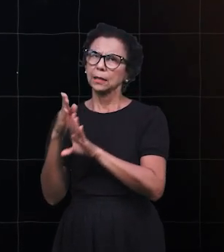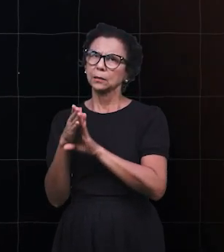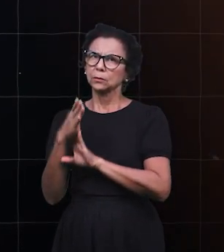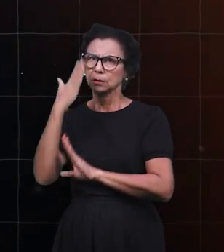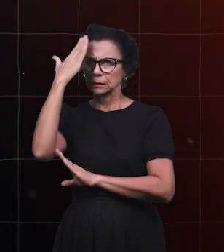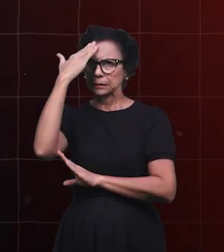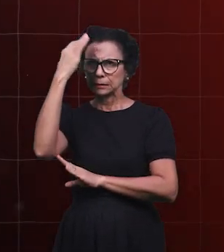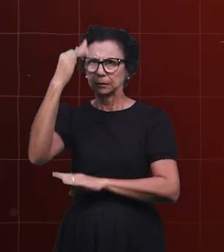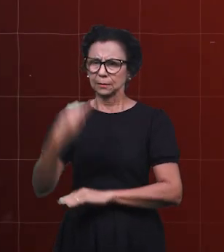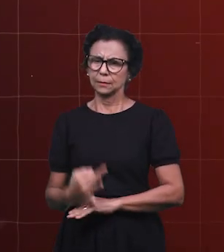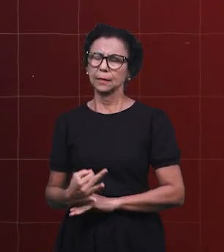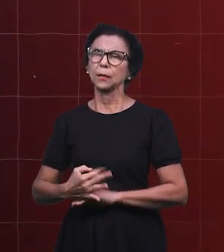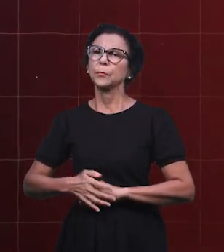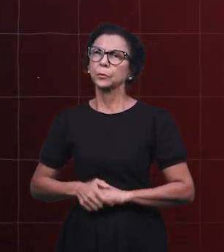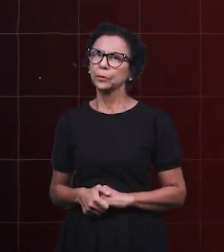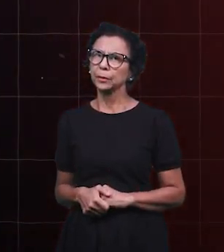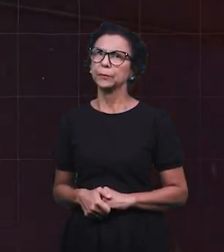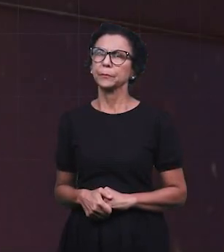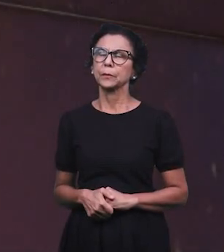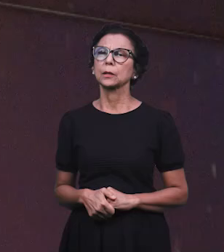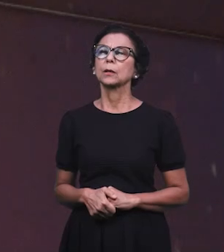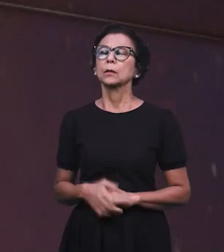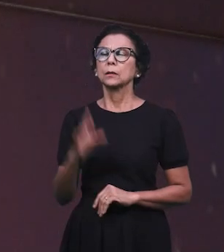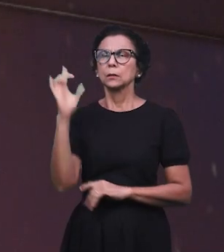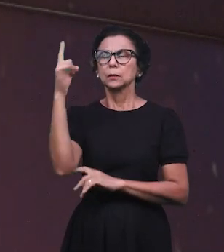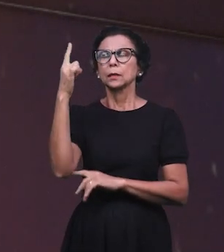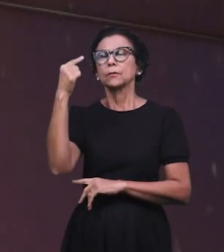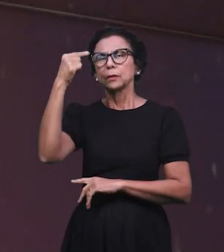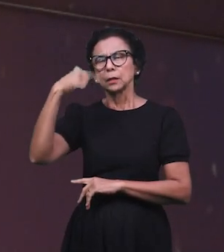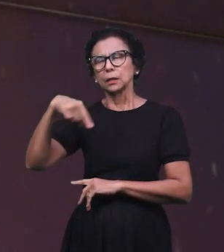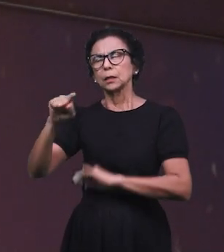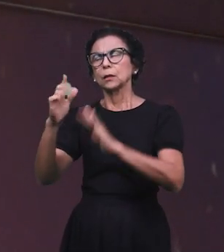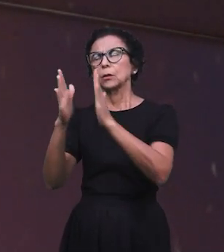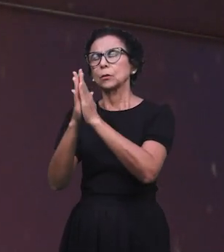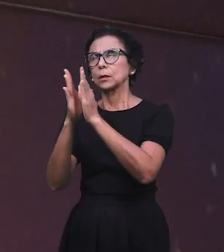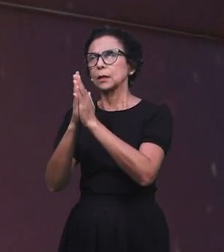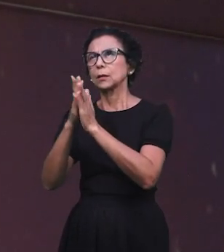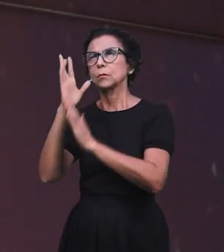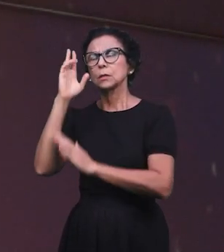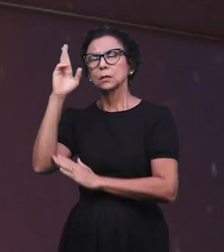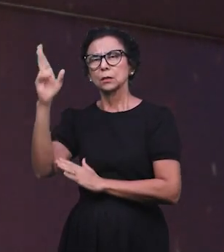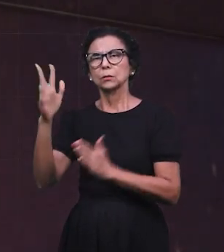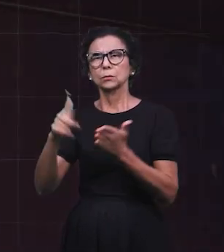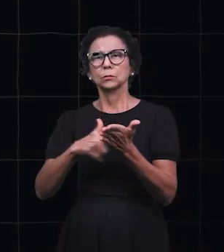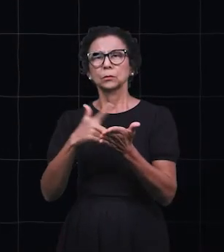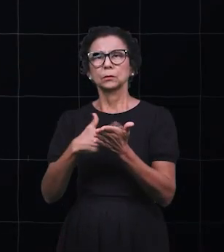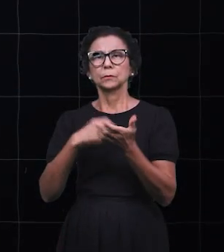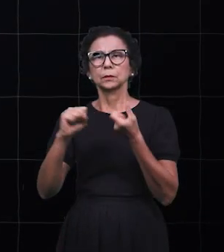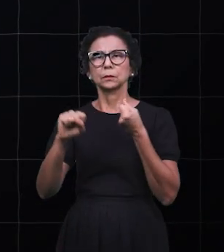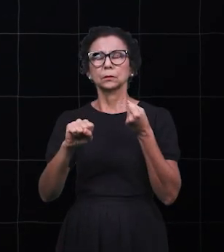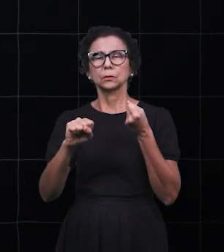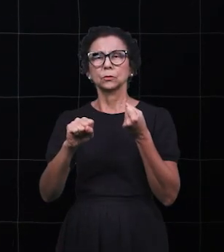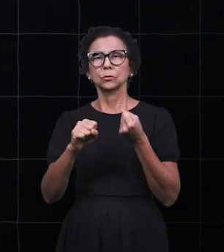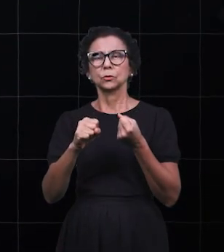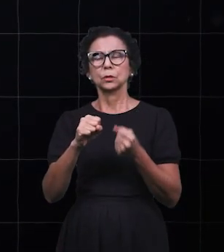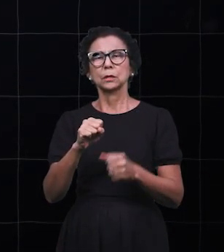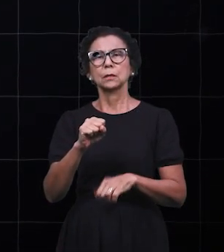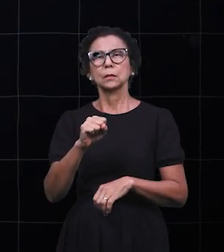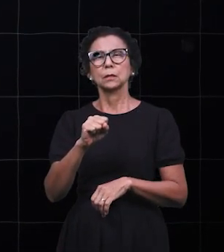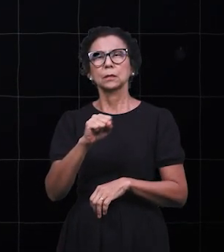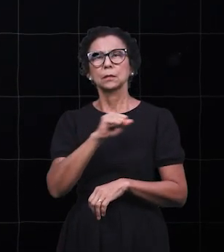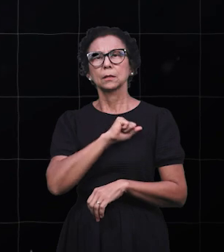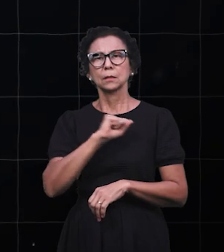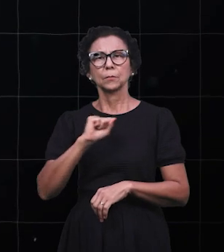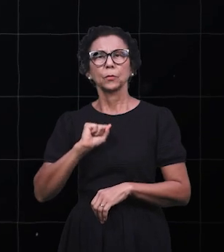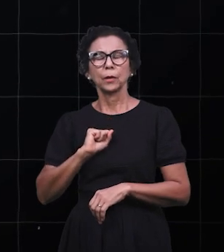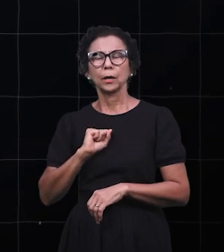dos conselheiros, né? Então, Davi ele dependia do Senhor, ele buscava o Senhor. Segundo Samuel 5:19, e Davi consultou o Senhor, dizendo: